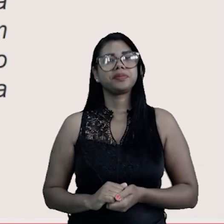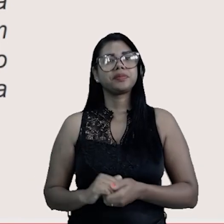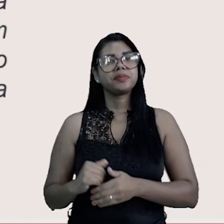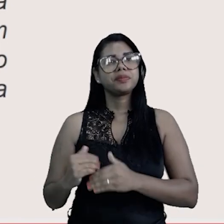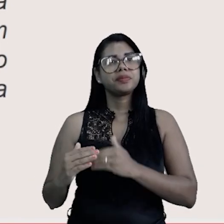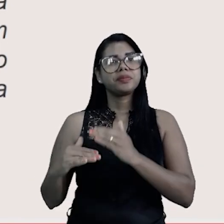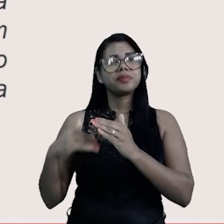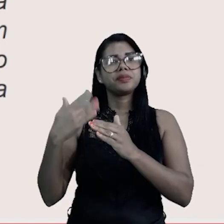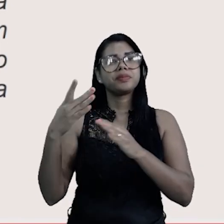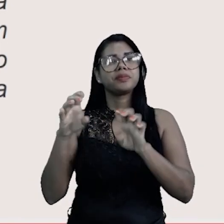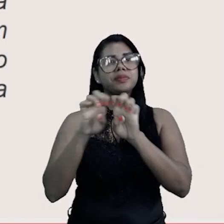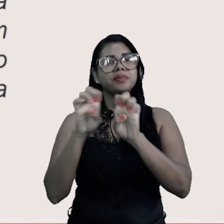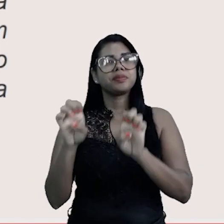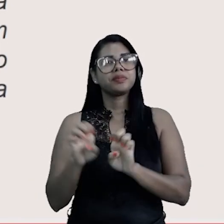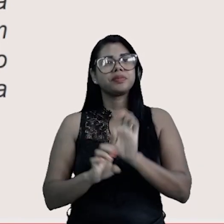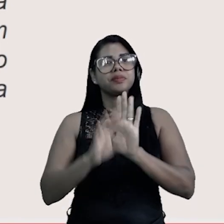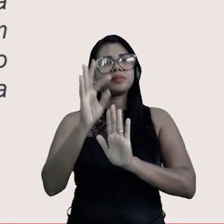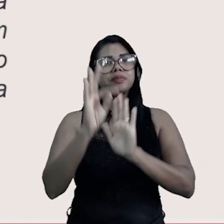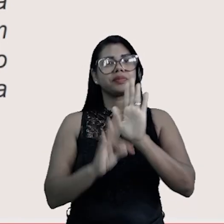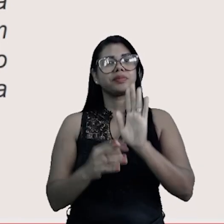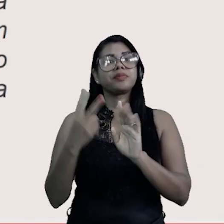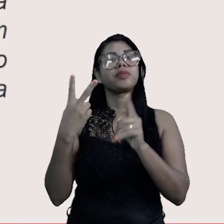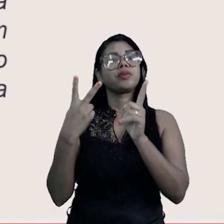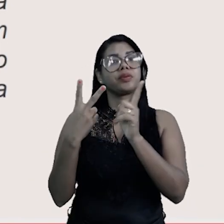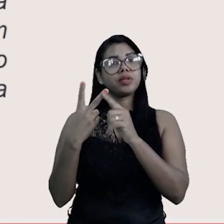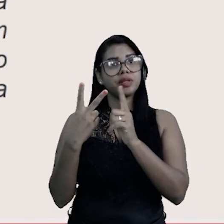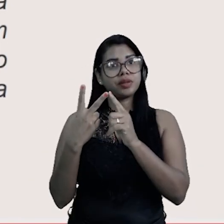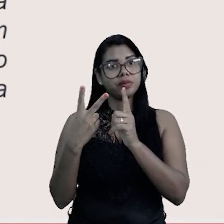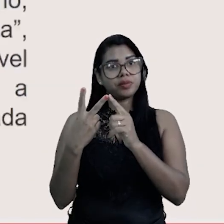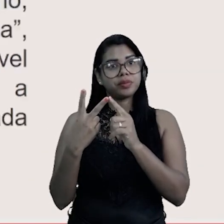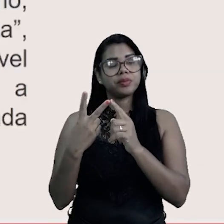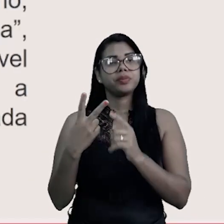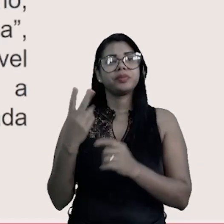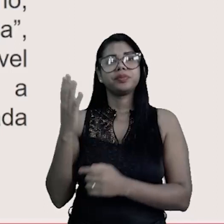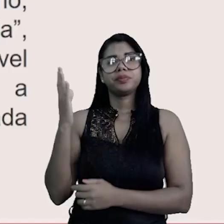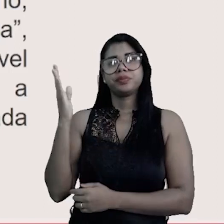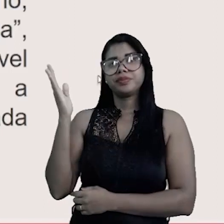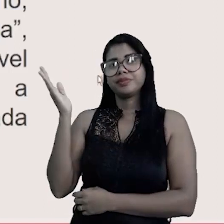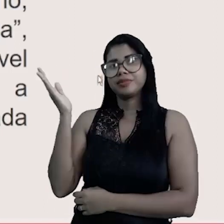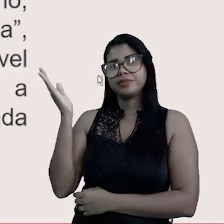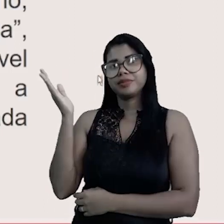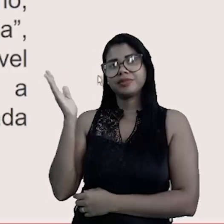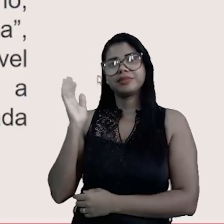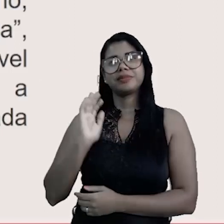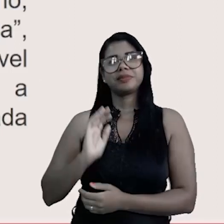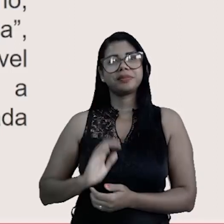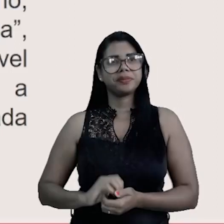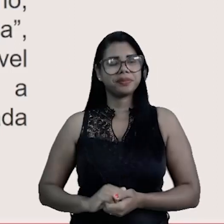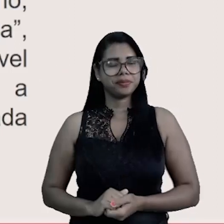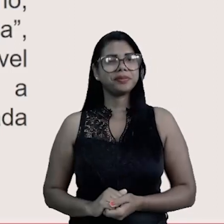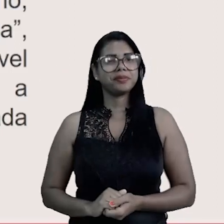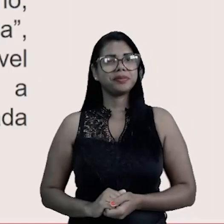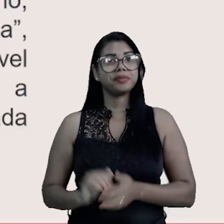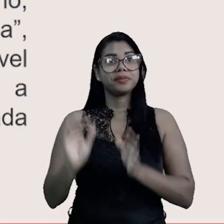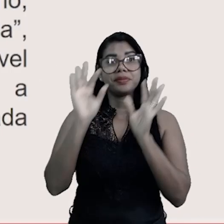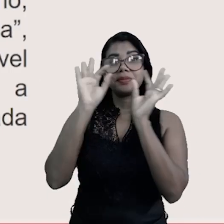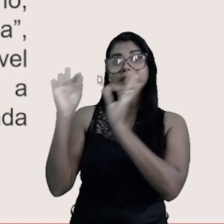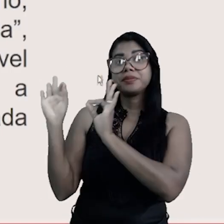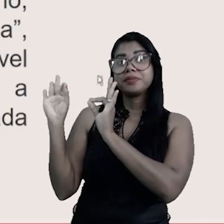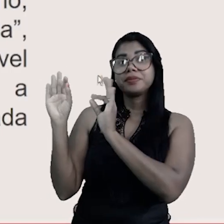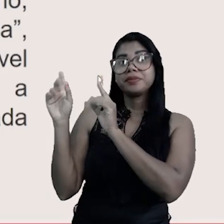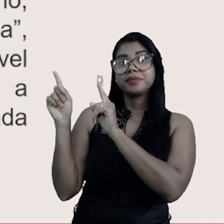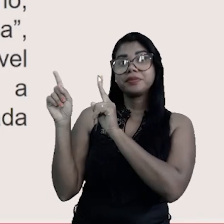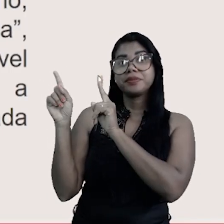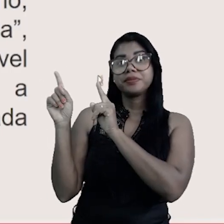desenvolvimento 2. Pode passar aí, que essa aí é o D1 ainda. Isso, exatamente aí.